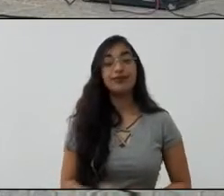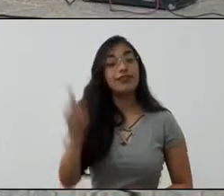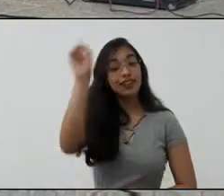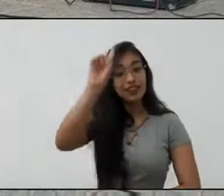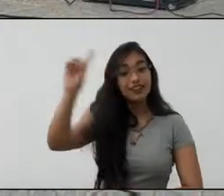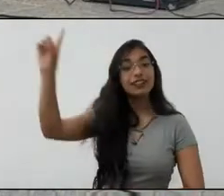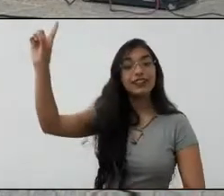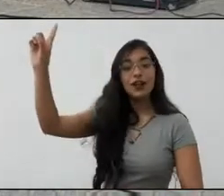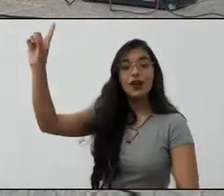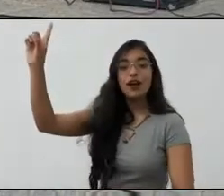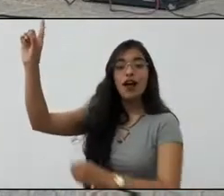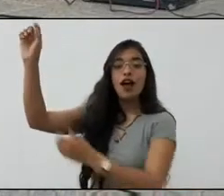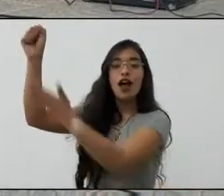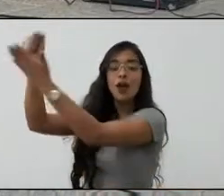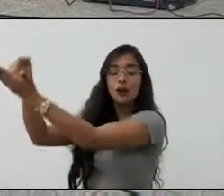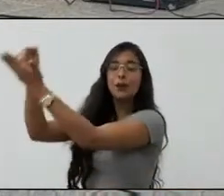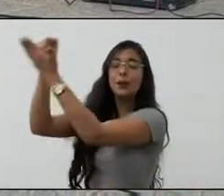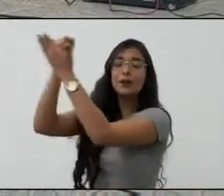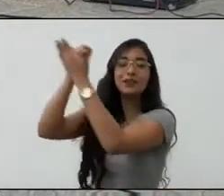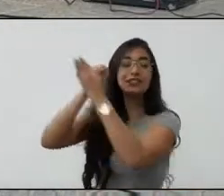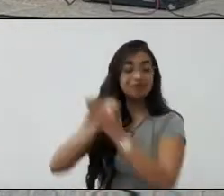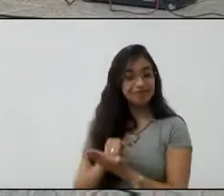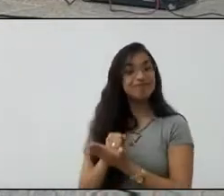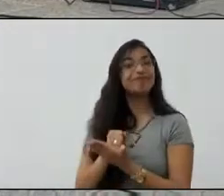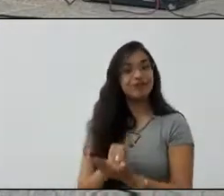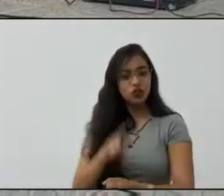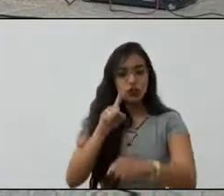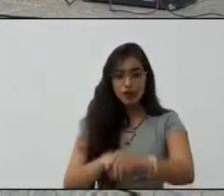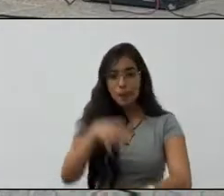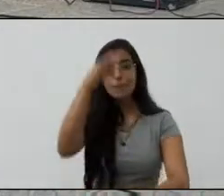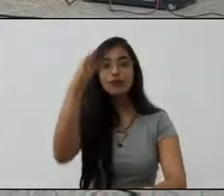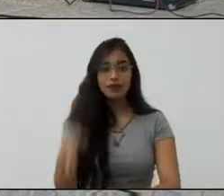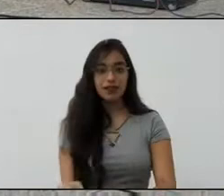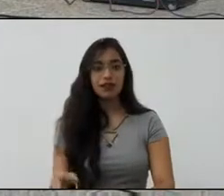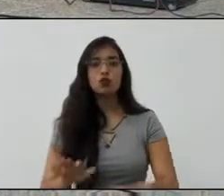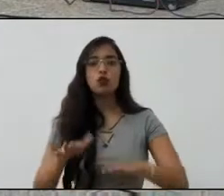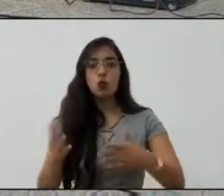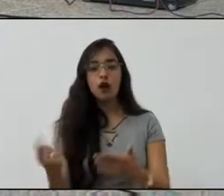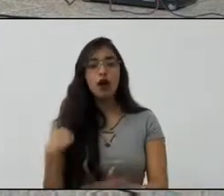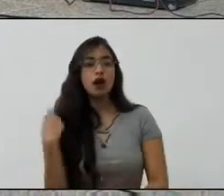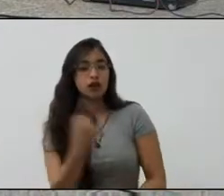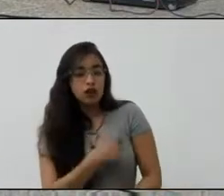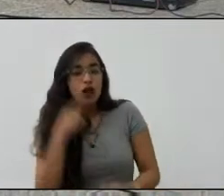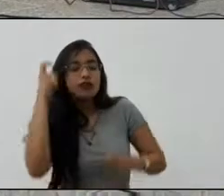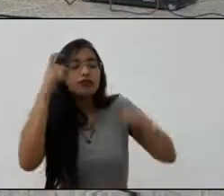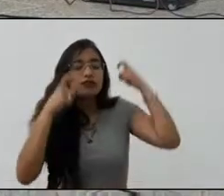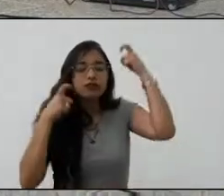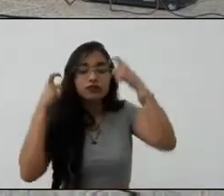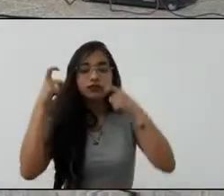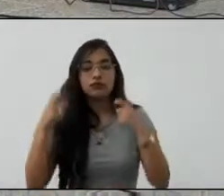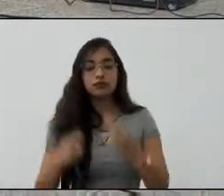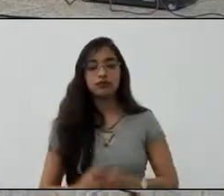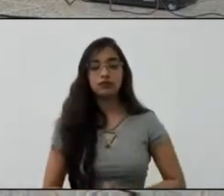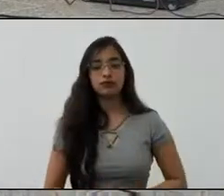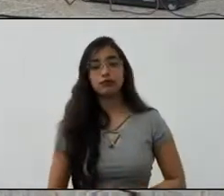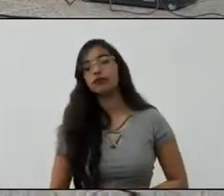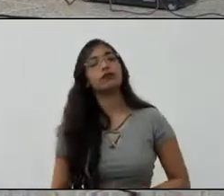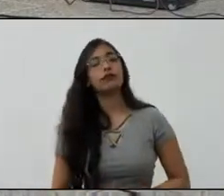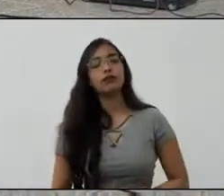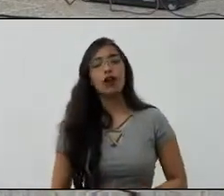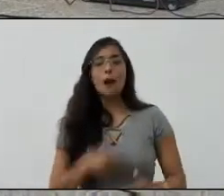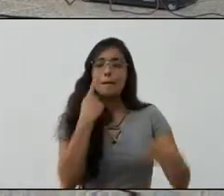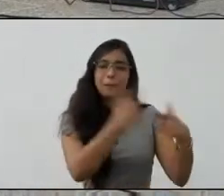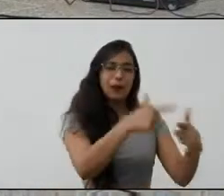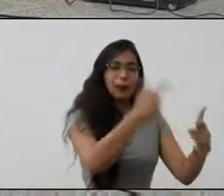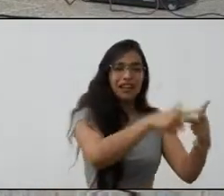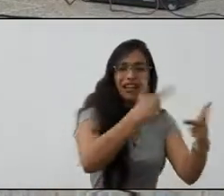Deus é o nosso refúgio, é o nosso socorro bem presente na angústia. Mil setas cairão